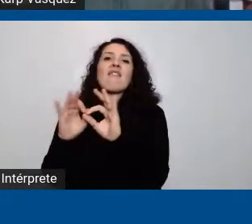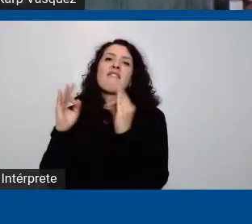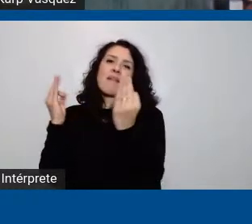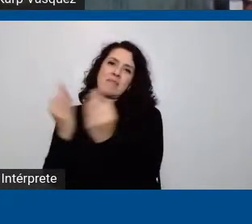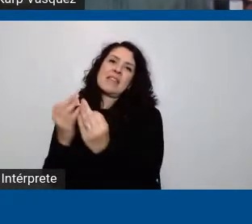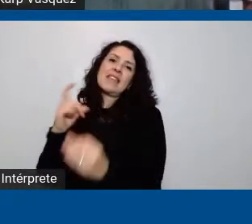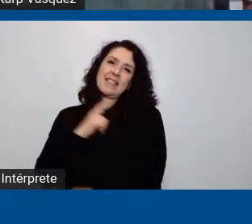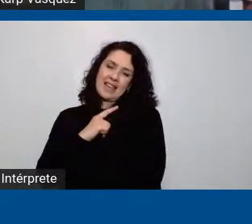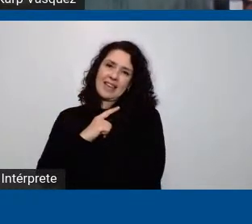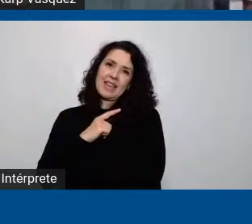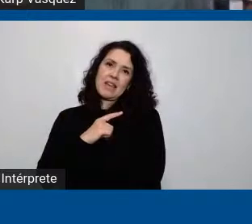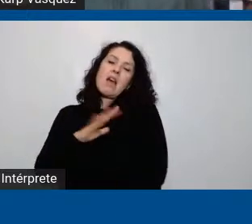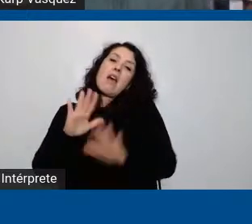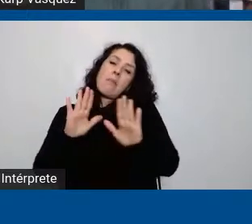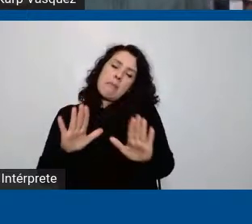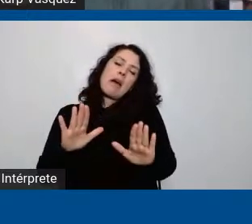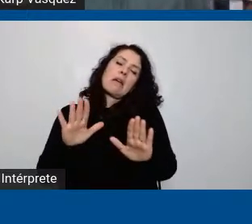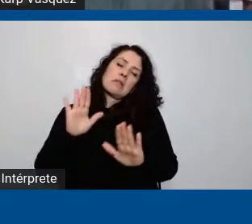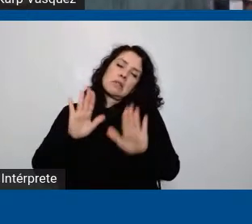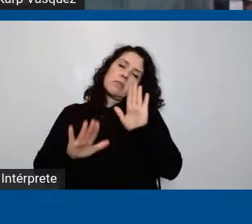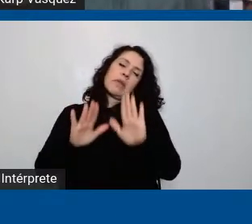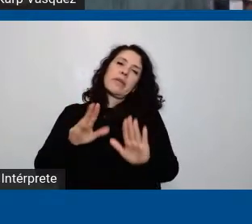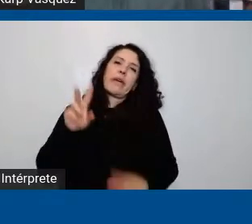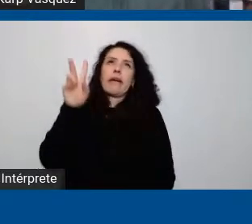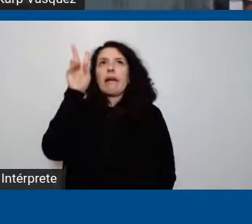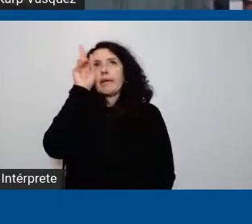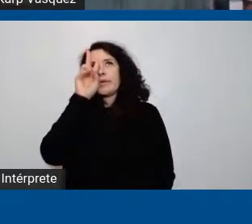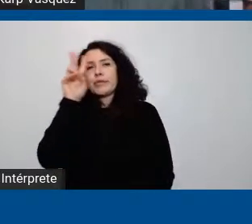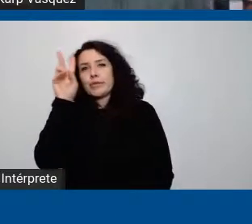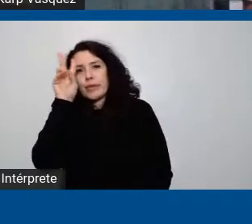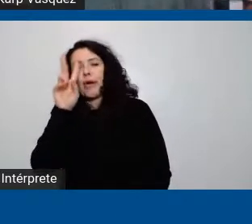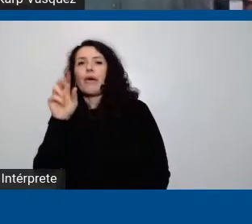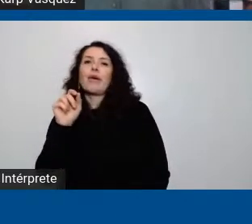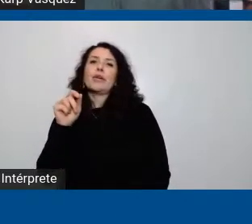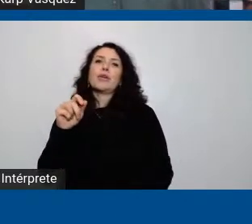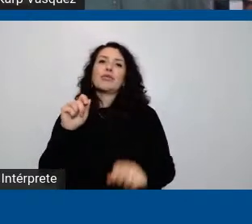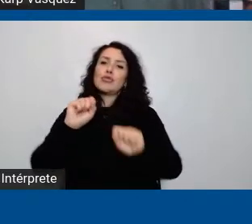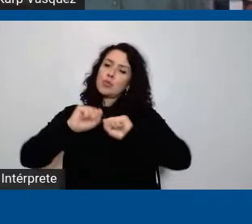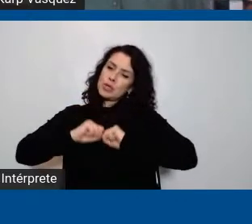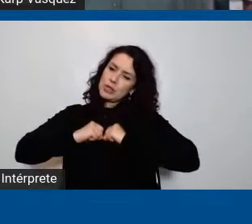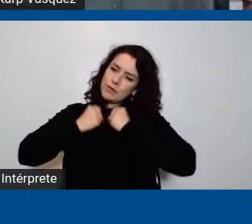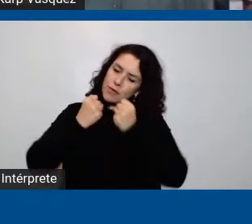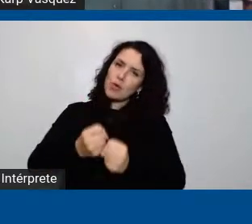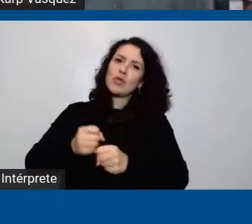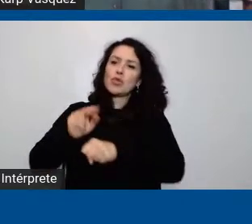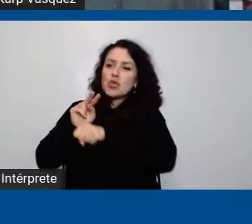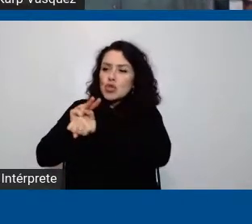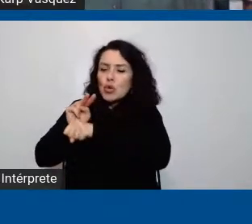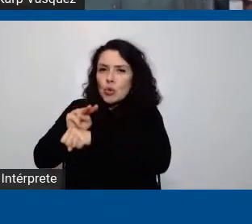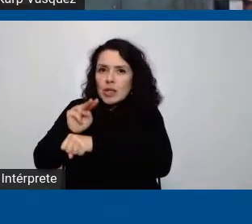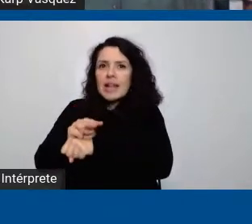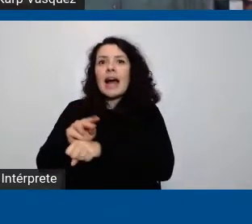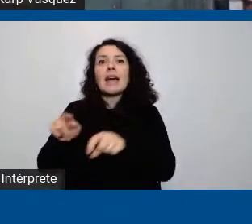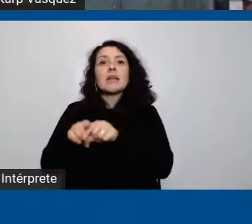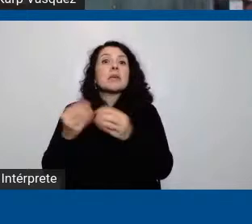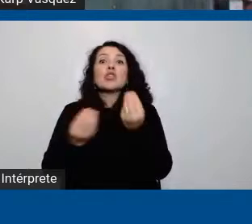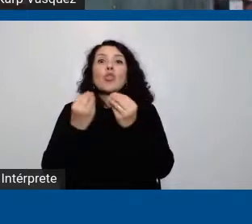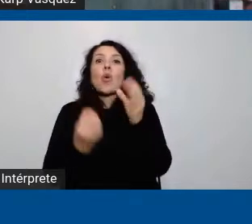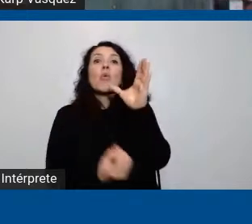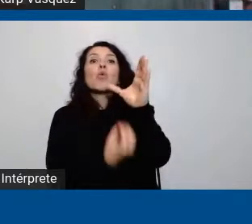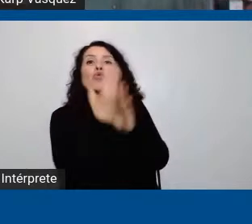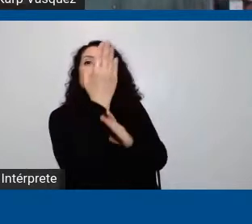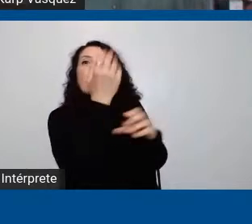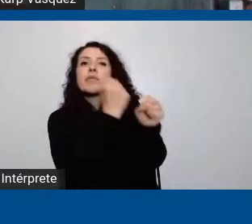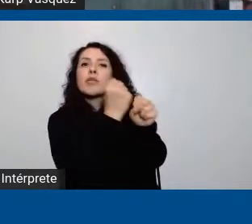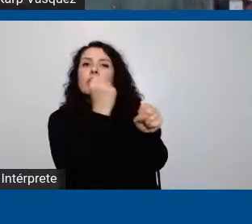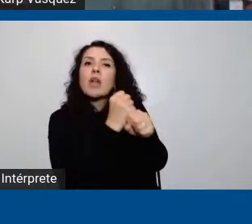né? No histórico, né, dos esforços de preservação, das questões de construção de acervos, de instituições públicas